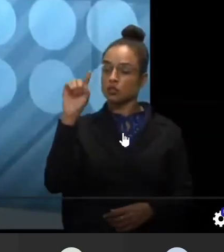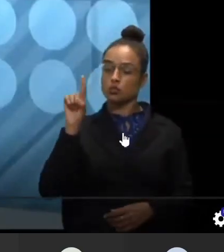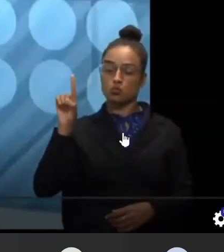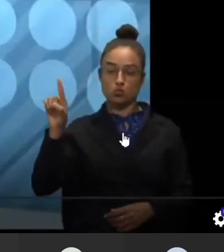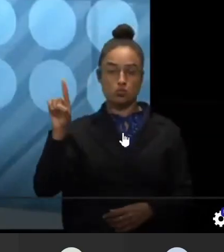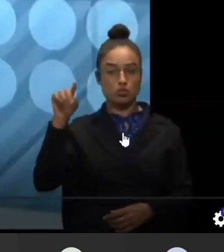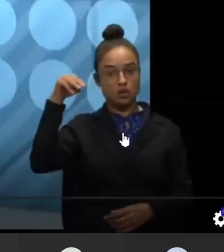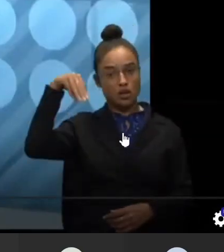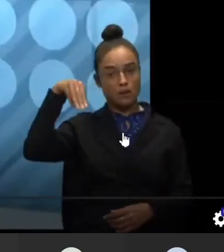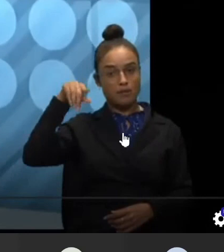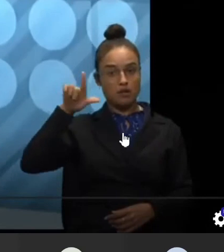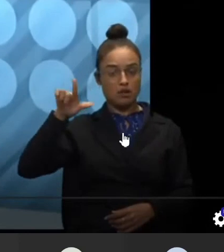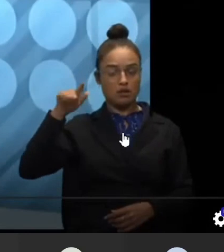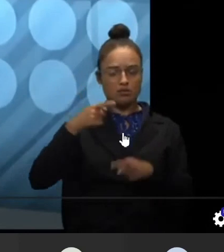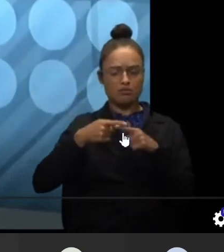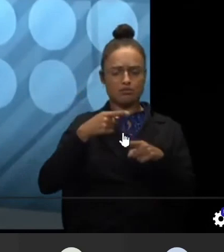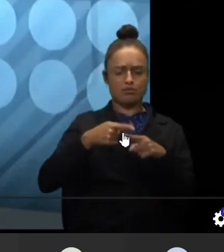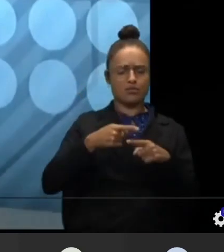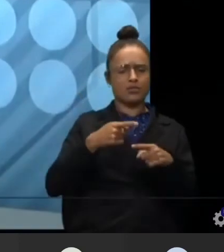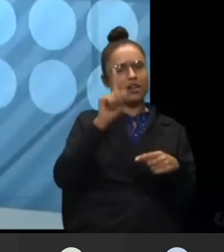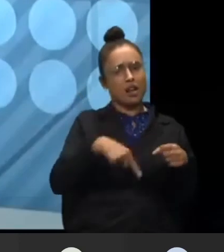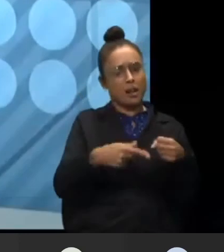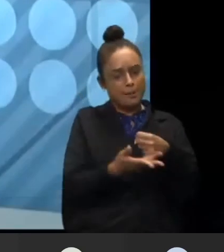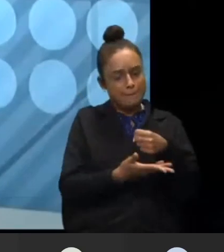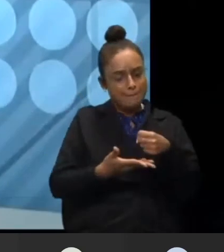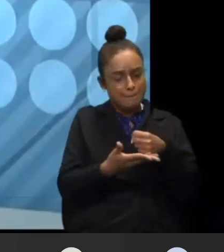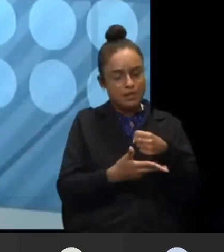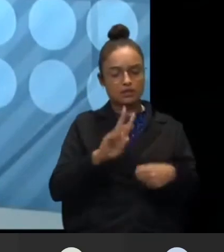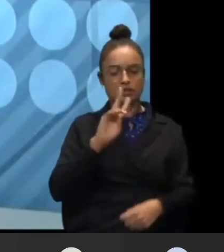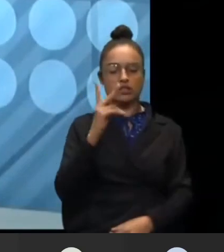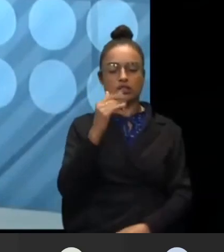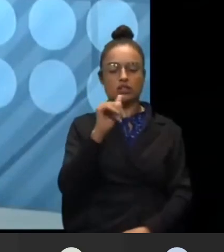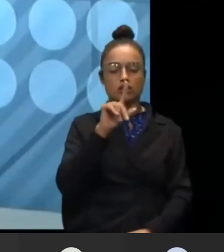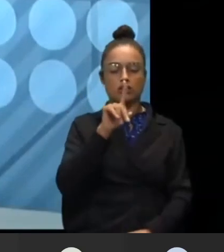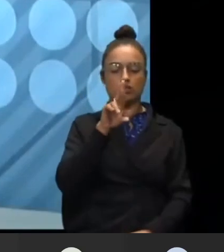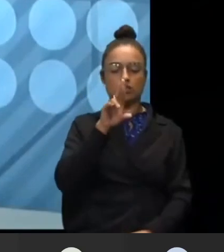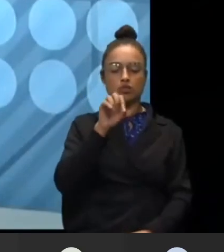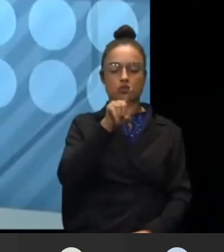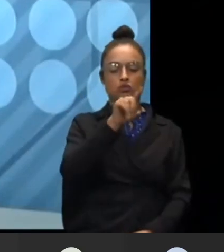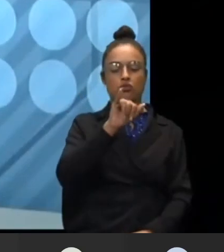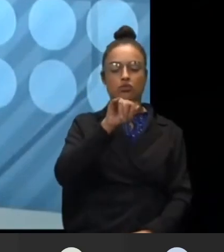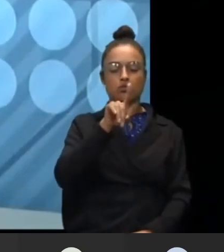hidróxido de sódio, professor? Porque o hidróxido de sódio é uma base. E